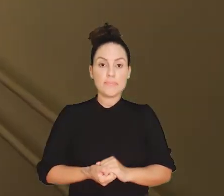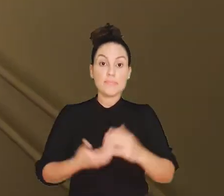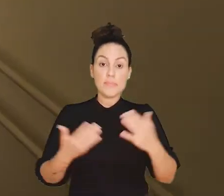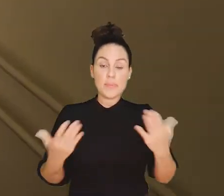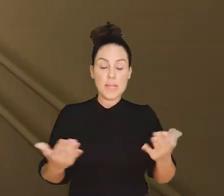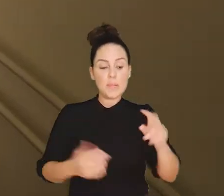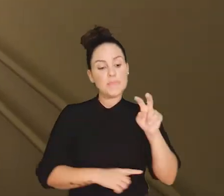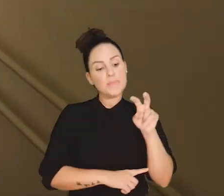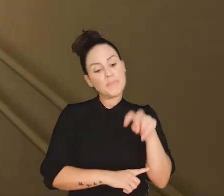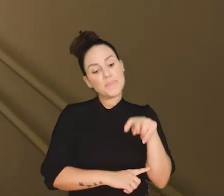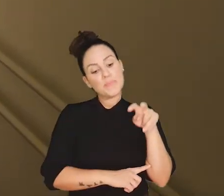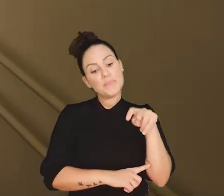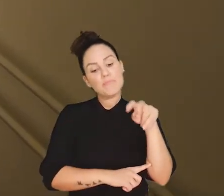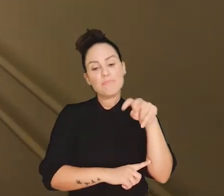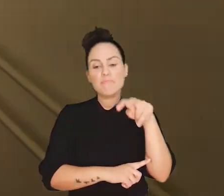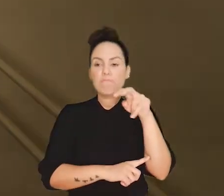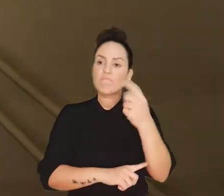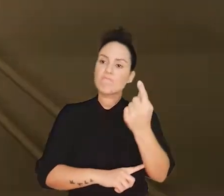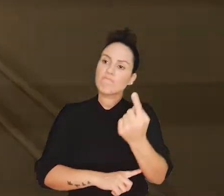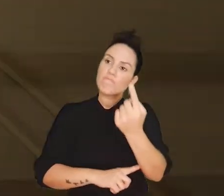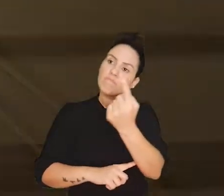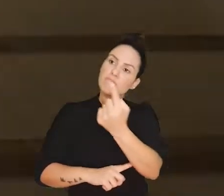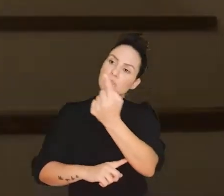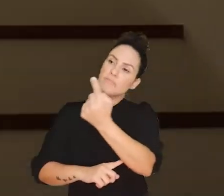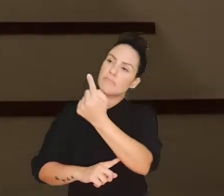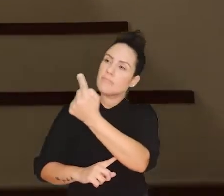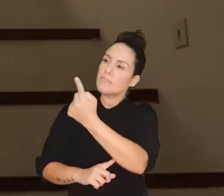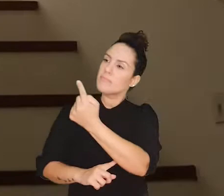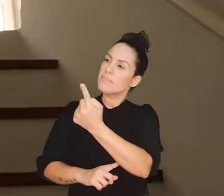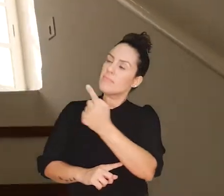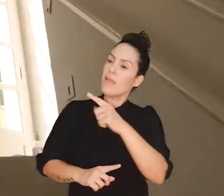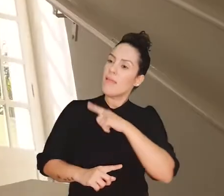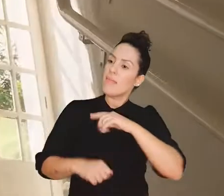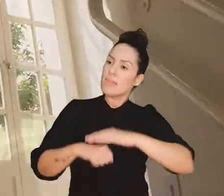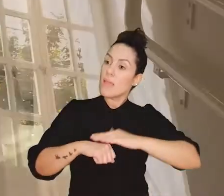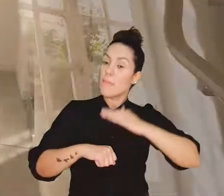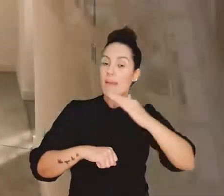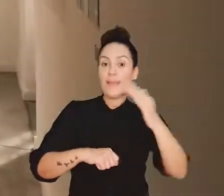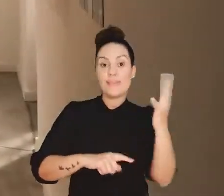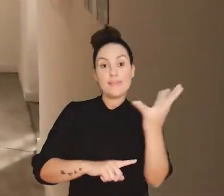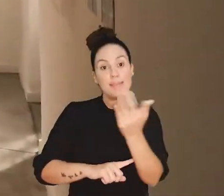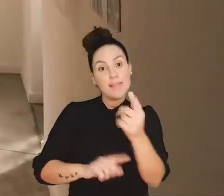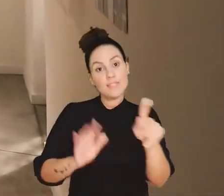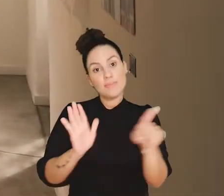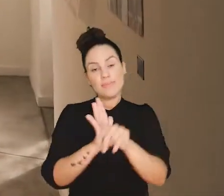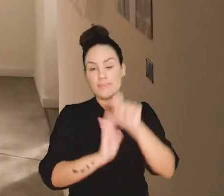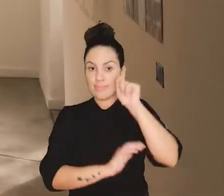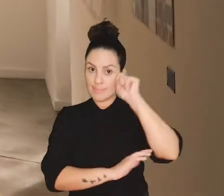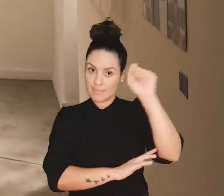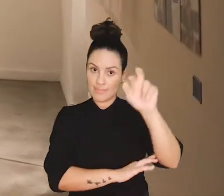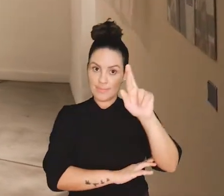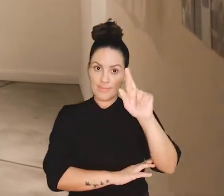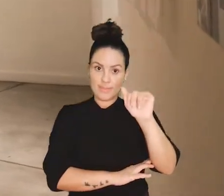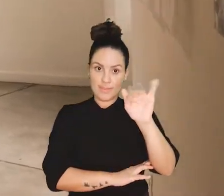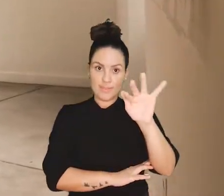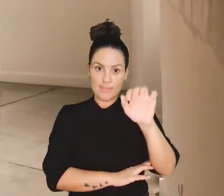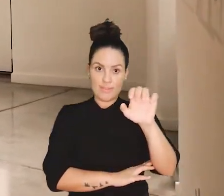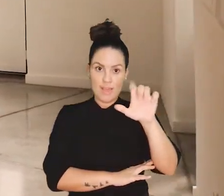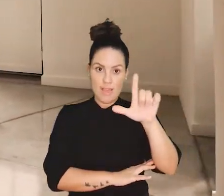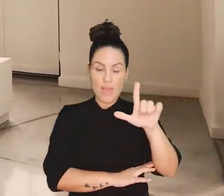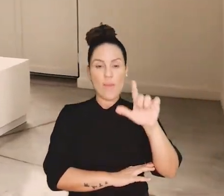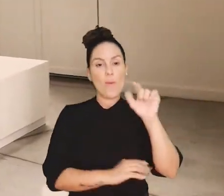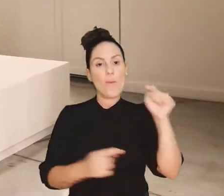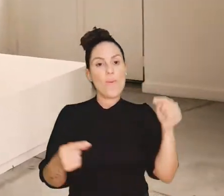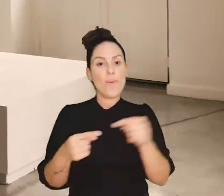E enquanto eu subo essas escadas, ainda tocado pela obra do Rafael Pagatini, fico pensando que uma história da